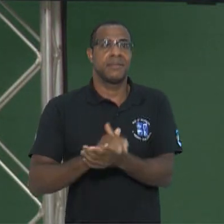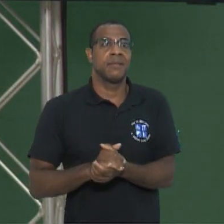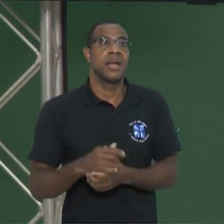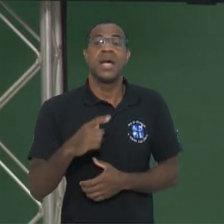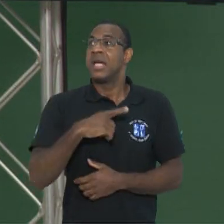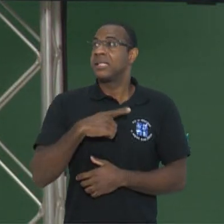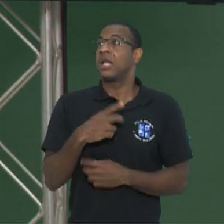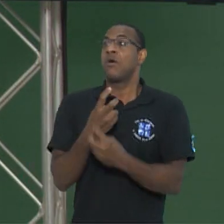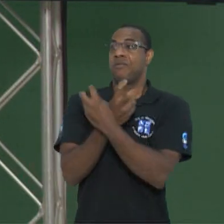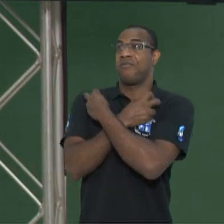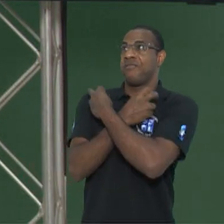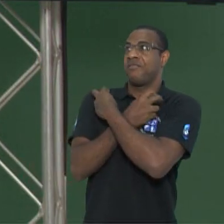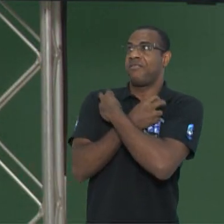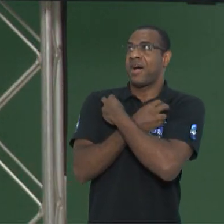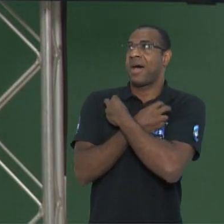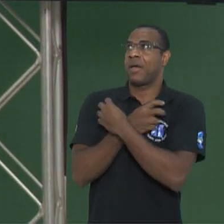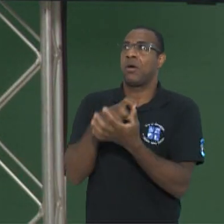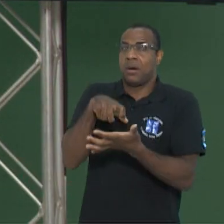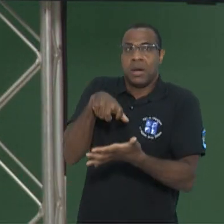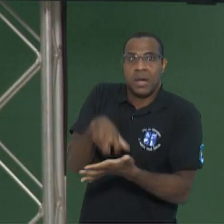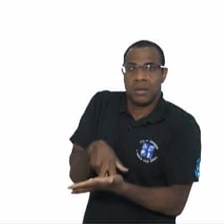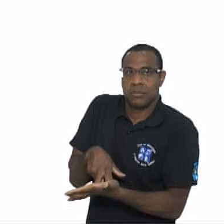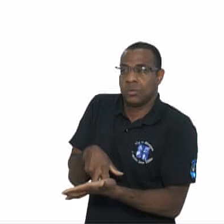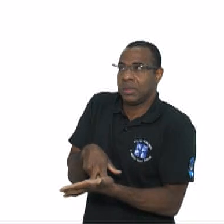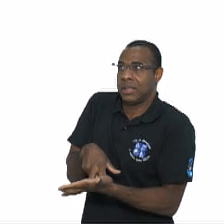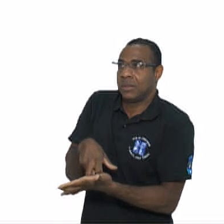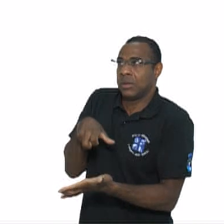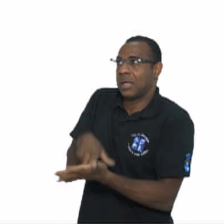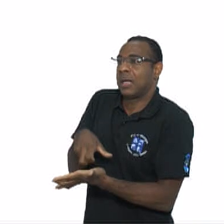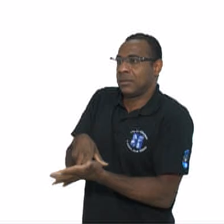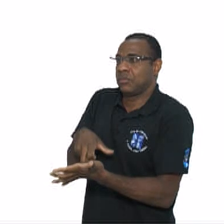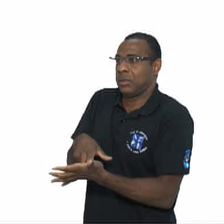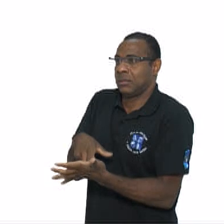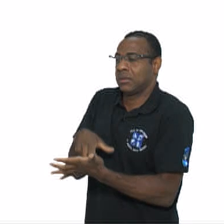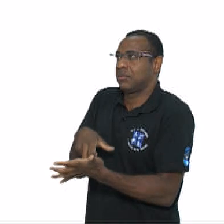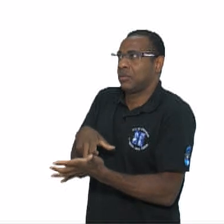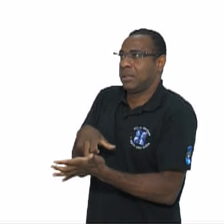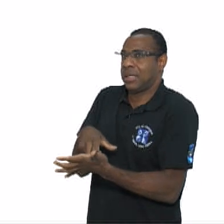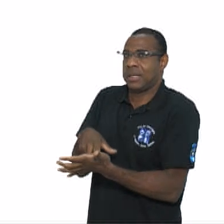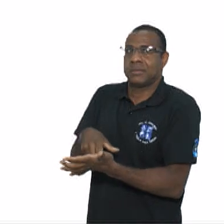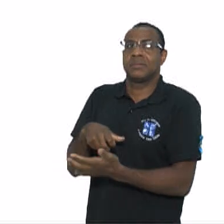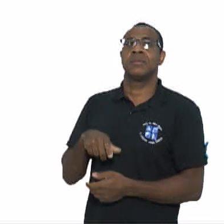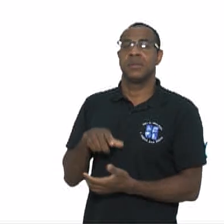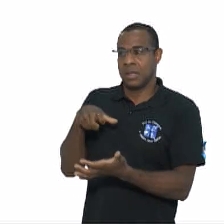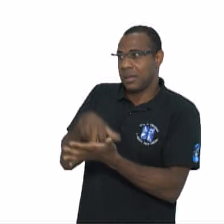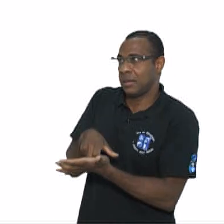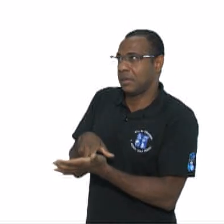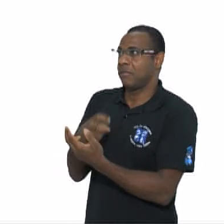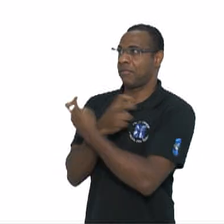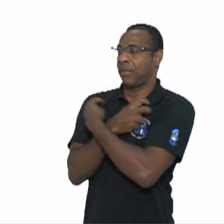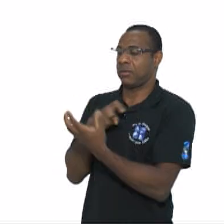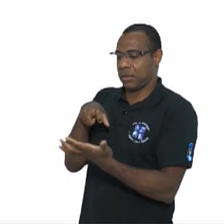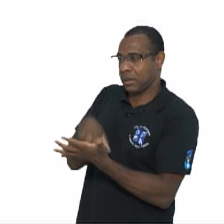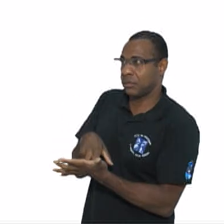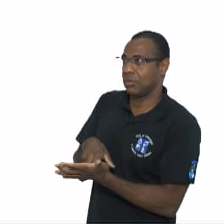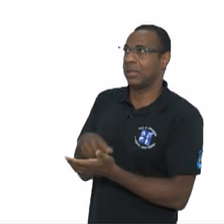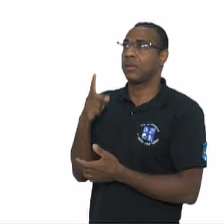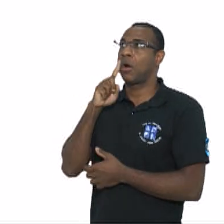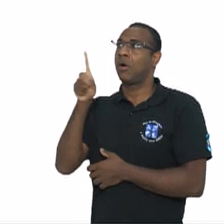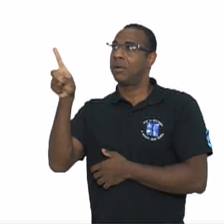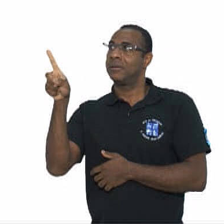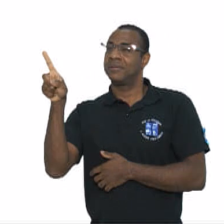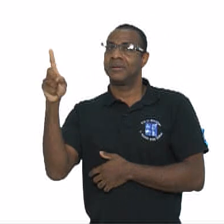faraó, uma imagem, uma estatueta pequena representando o faraó Horemheb. Ele está